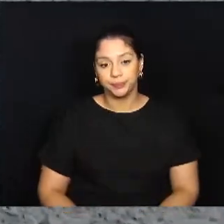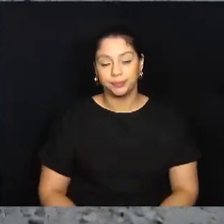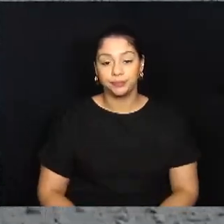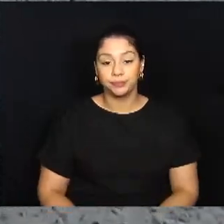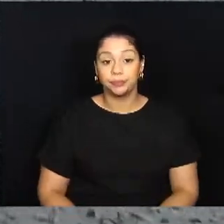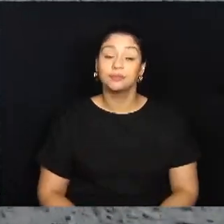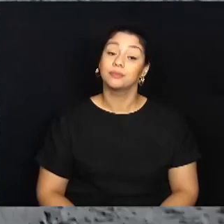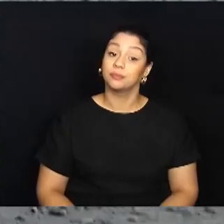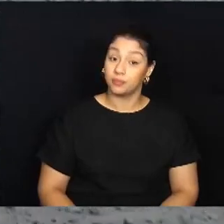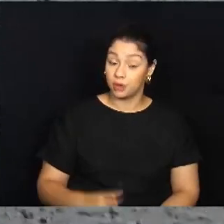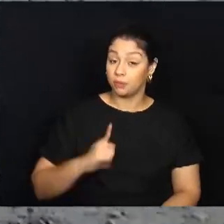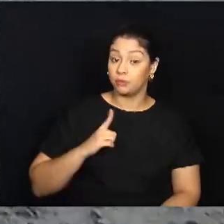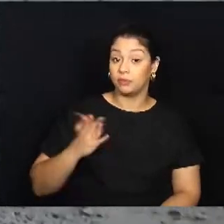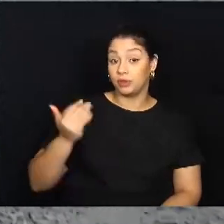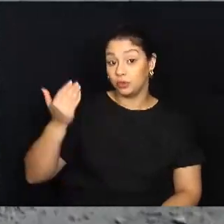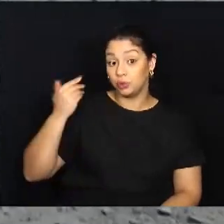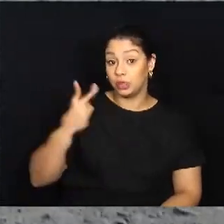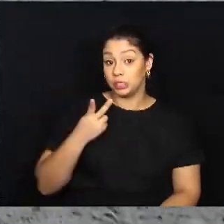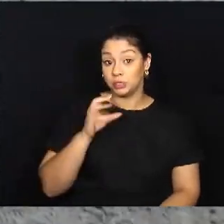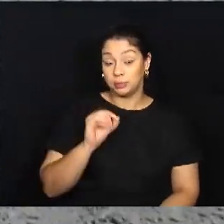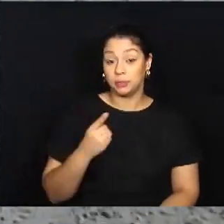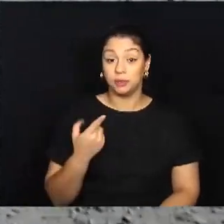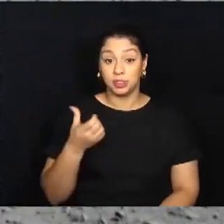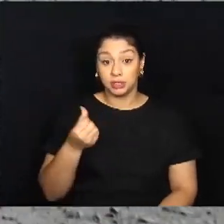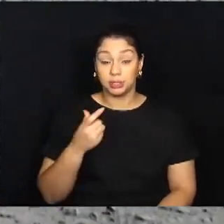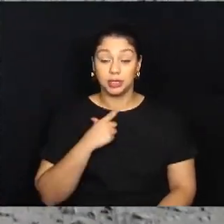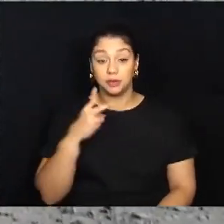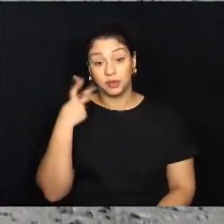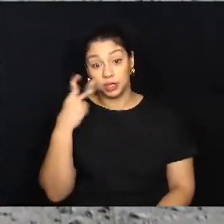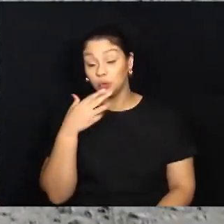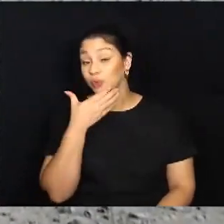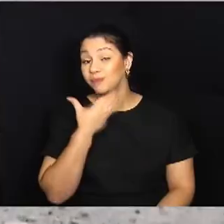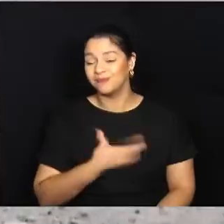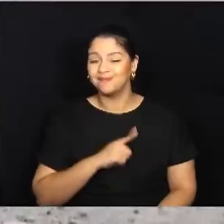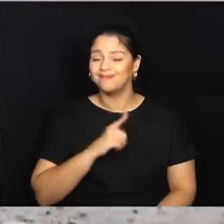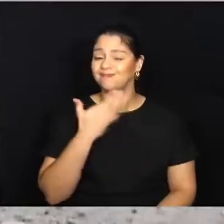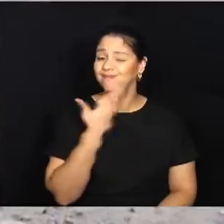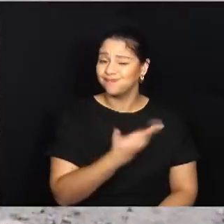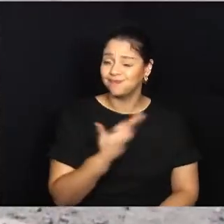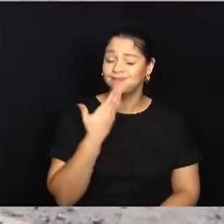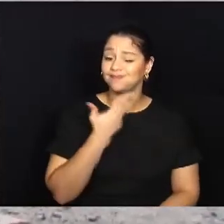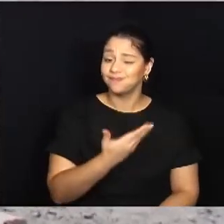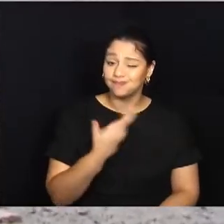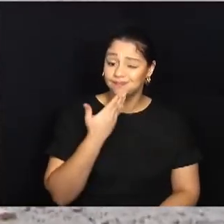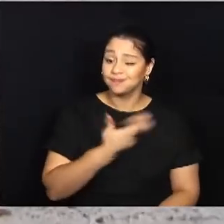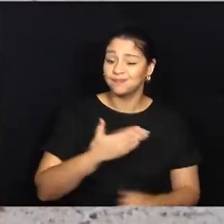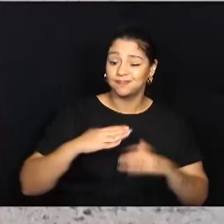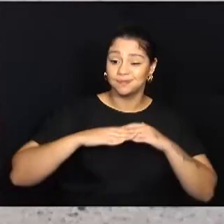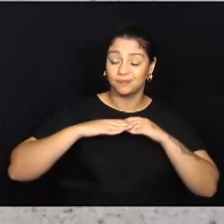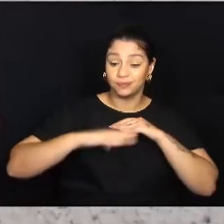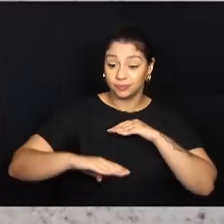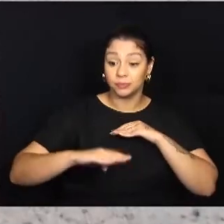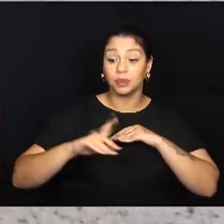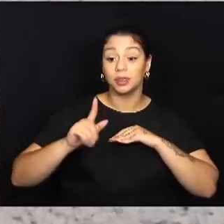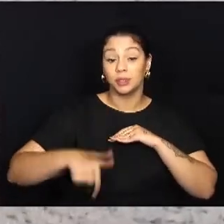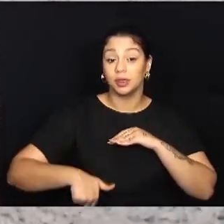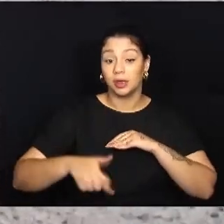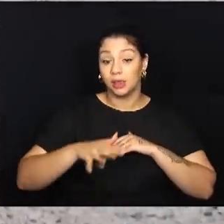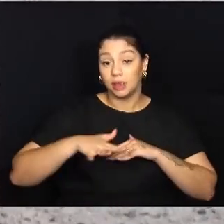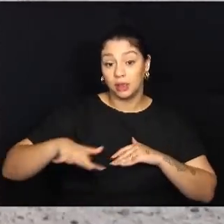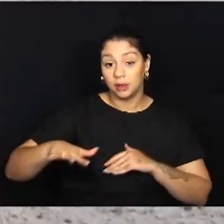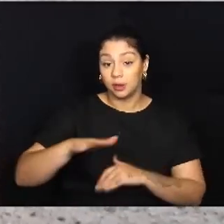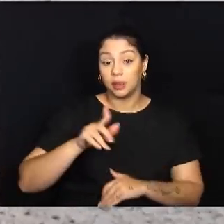Desde 2016, o vereador Carmo Luiz vem solicitando o asfaltamento para a região do entorno